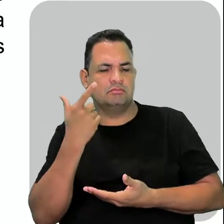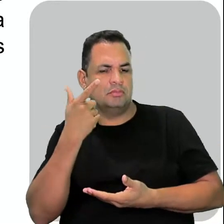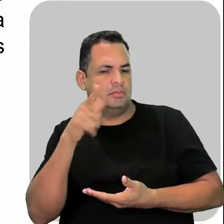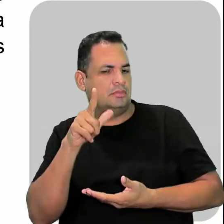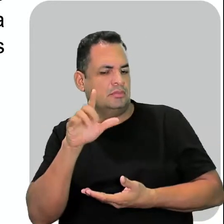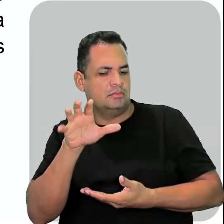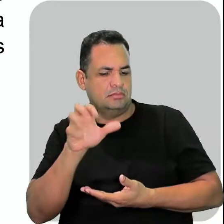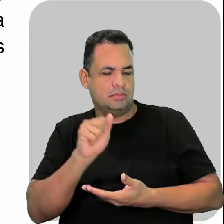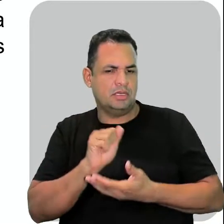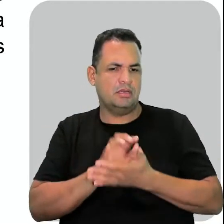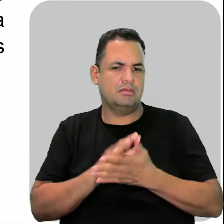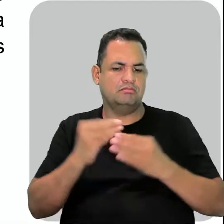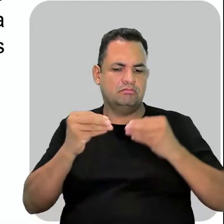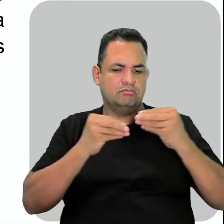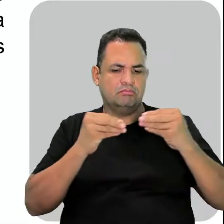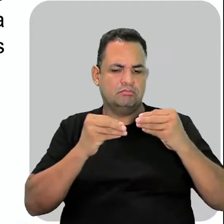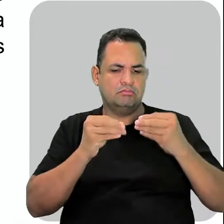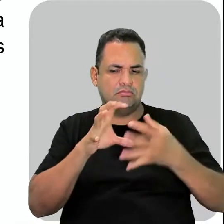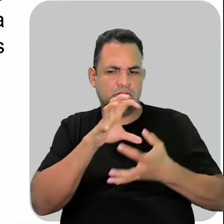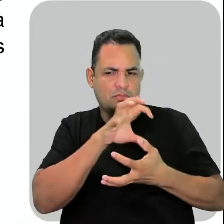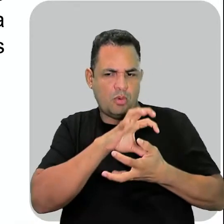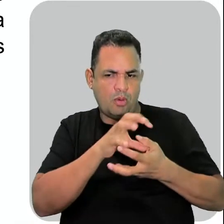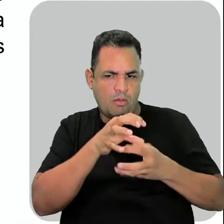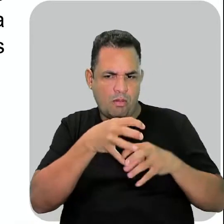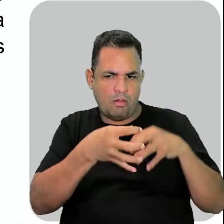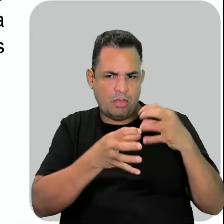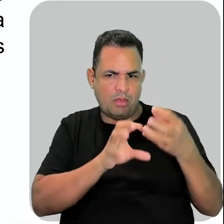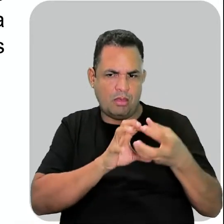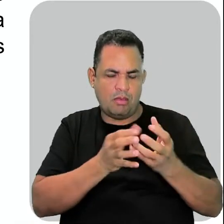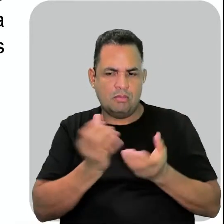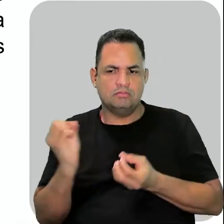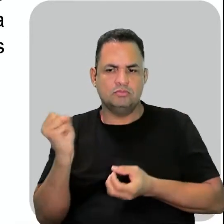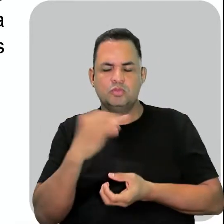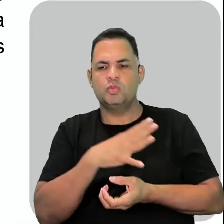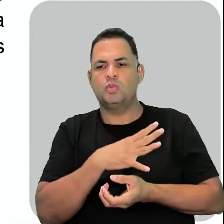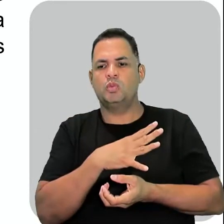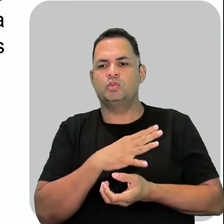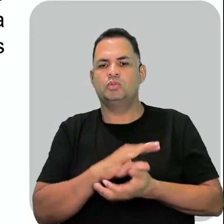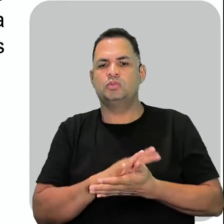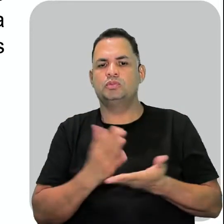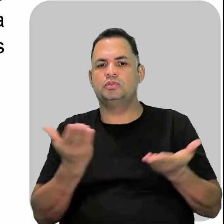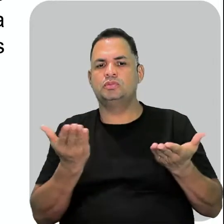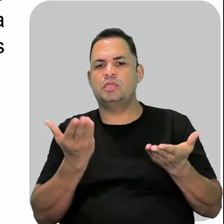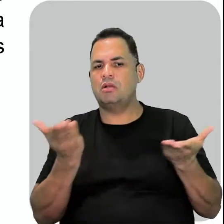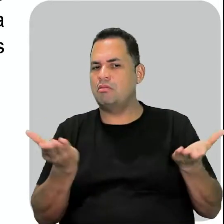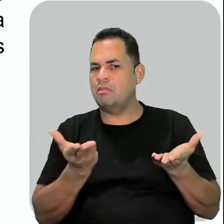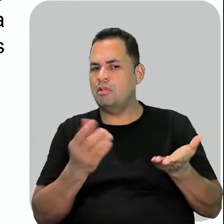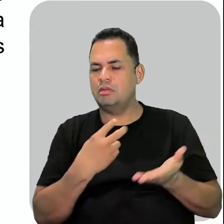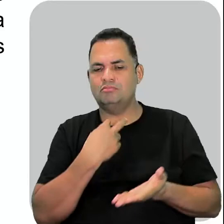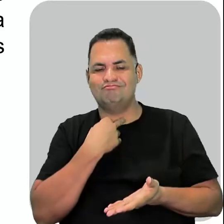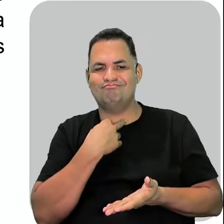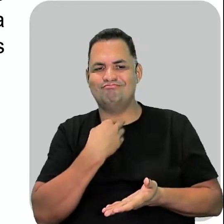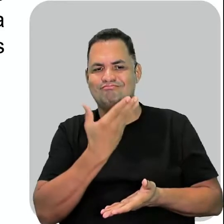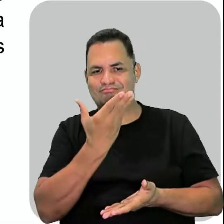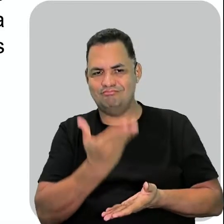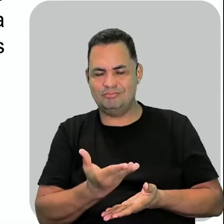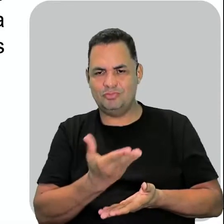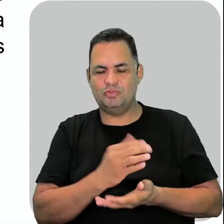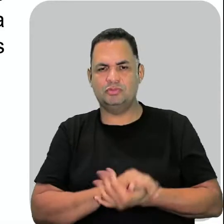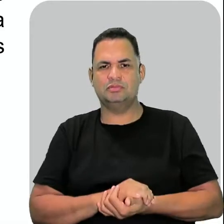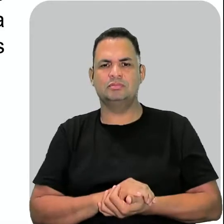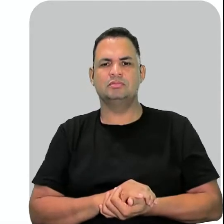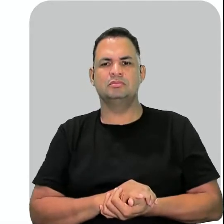aquele plástico lá e moldar ele com uma nova aparência. Já no segundo caso, isso não é